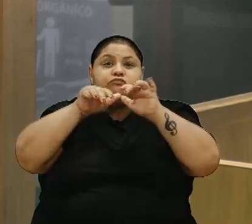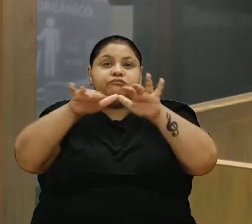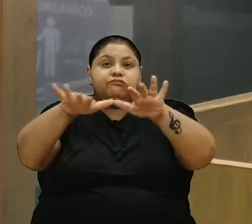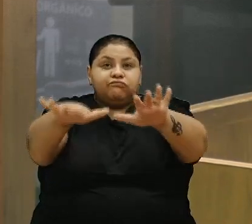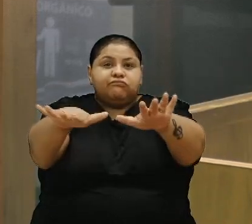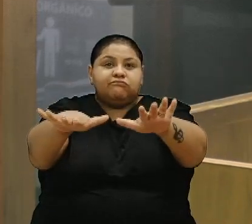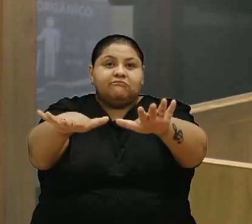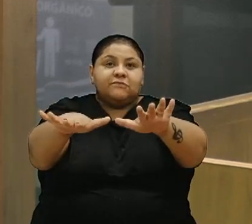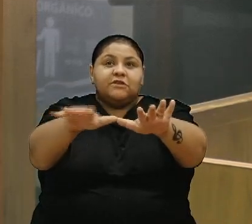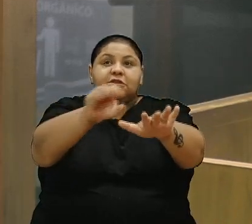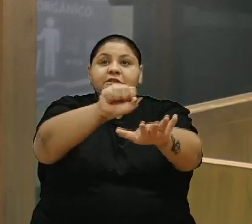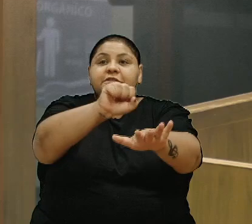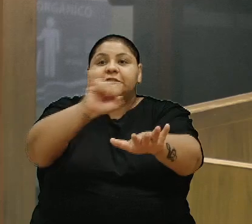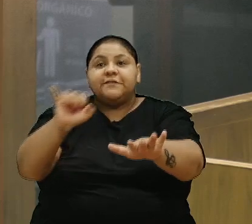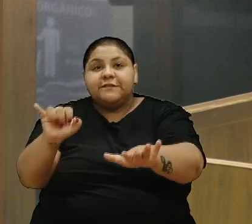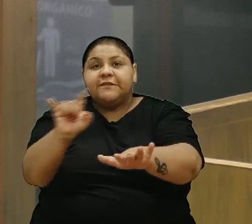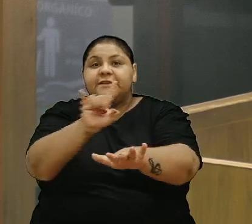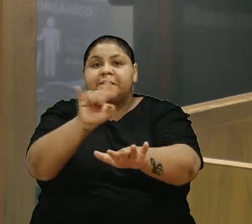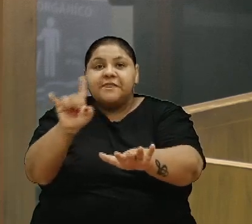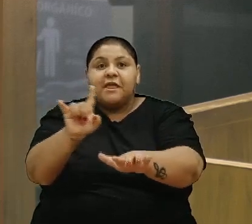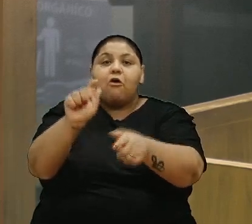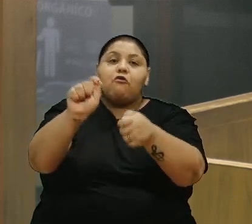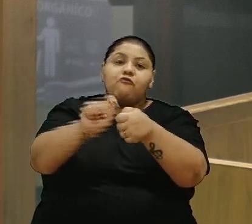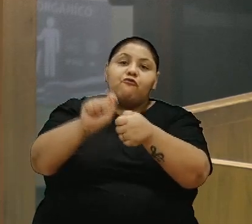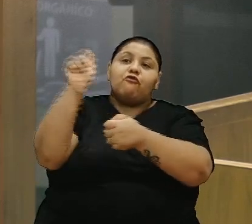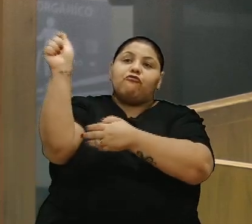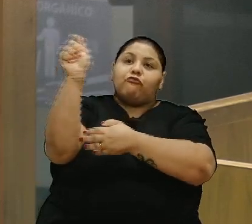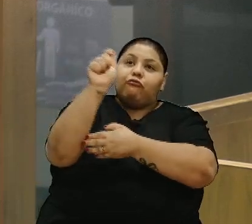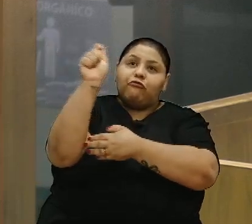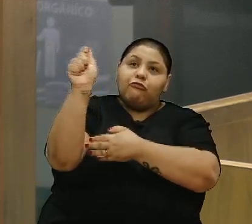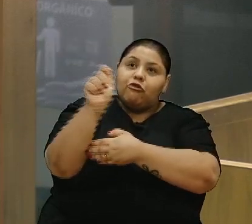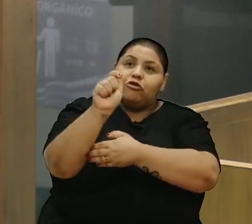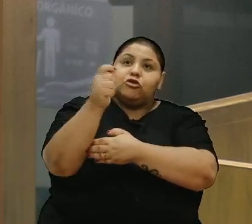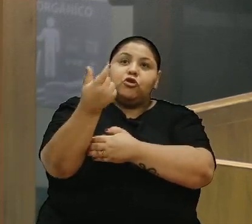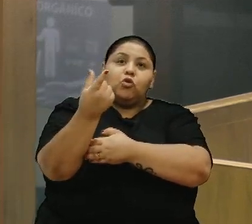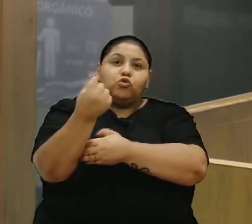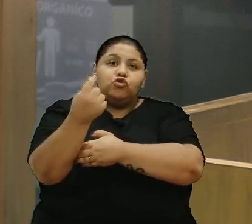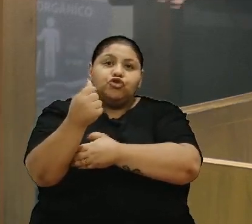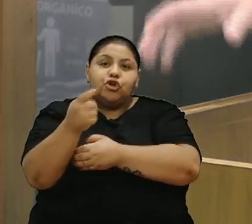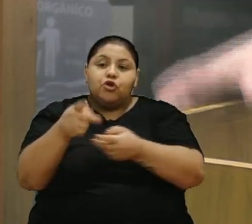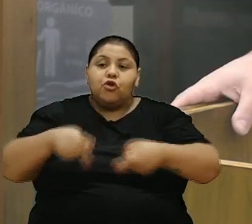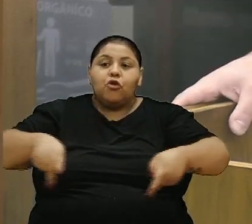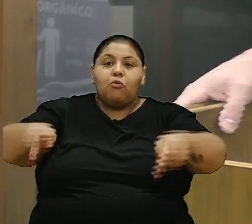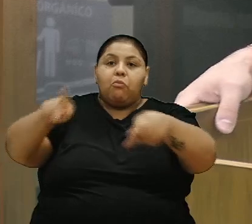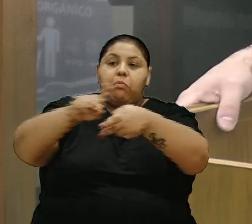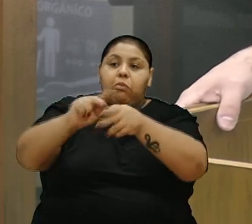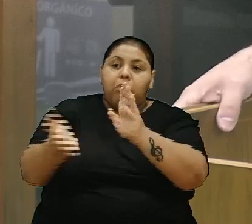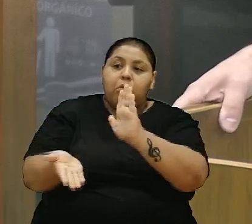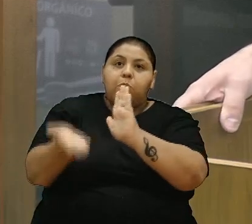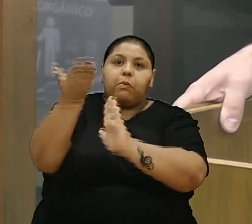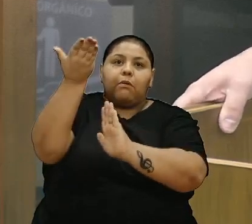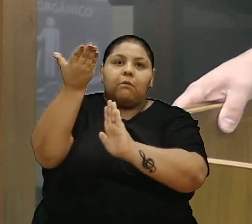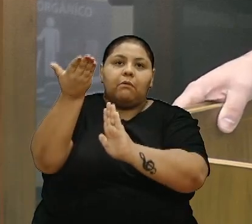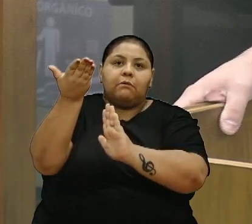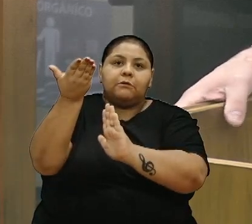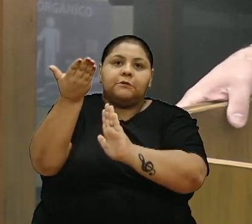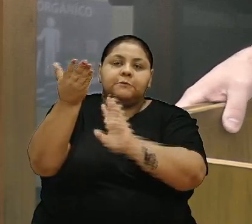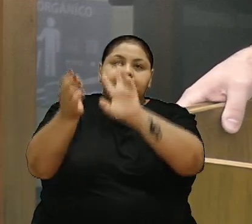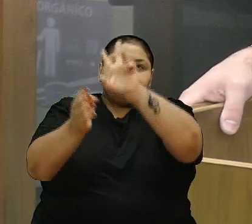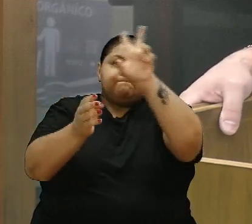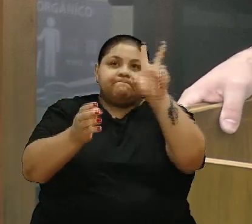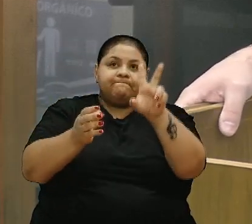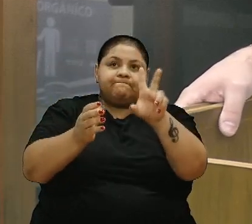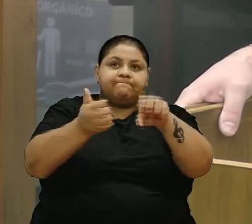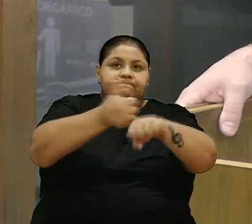é que se não fosse o Rio Grande do Sul, as contas públicas teriam superávit. Especialistas